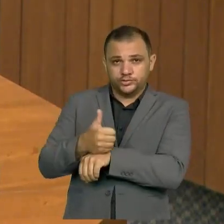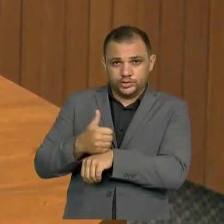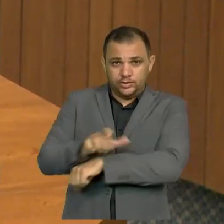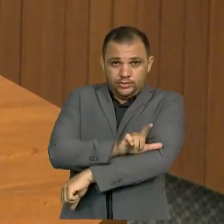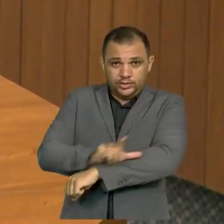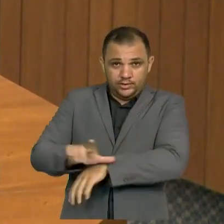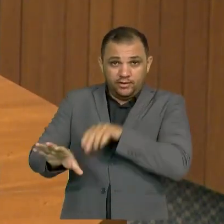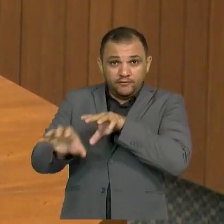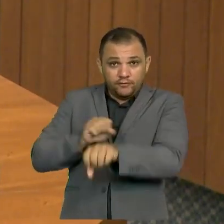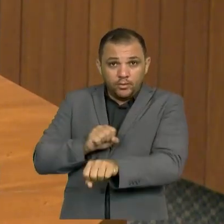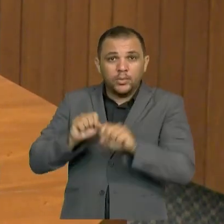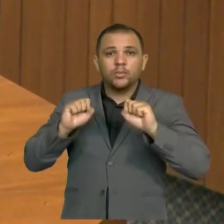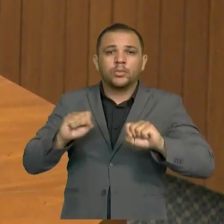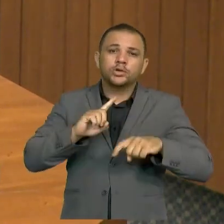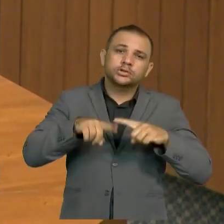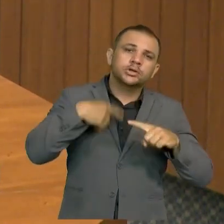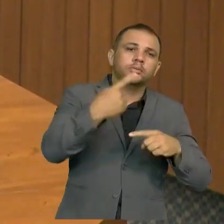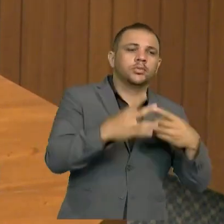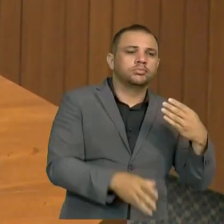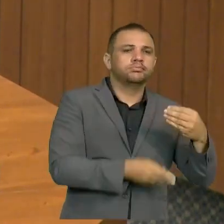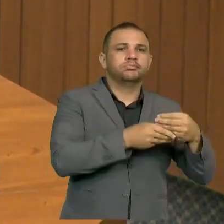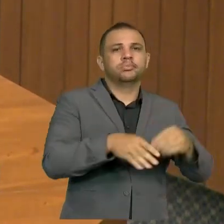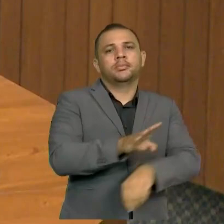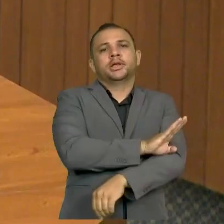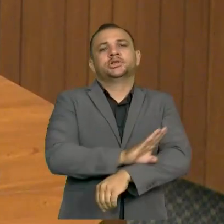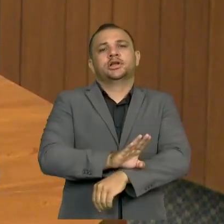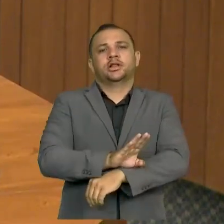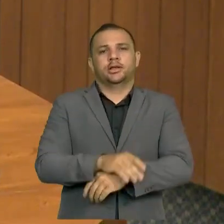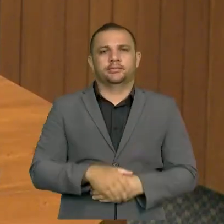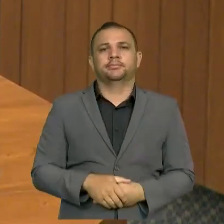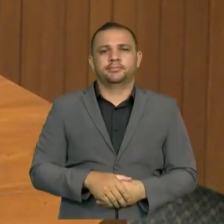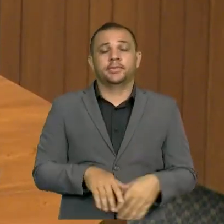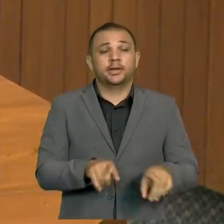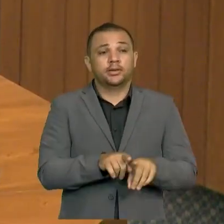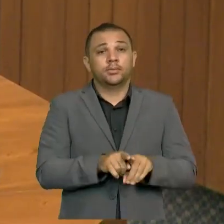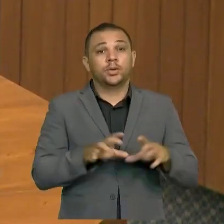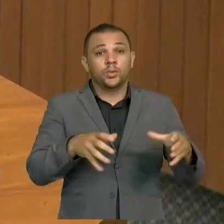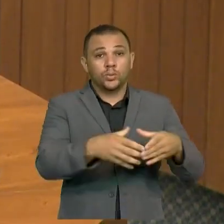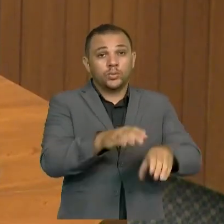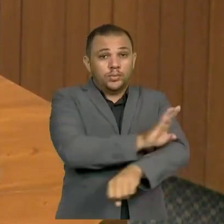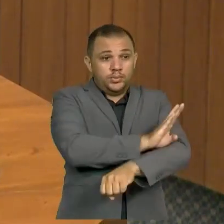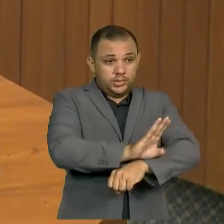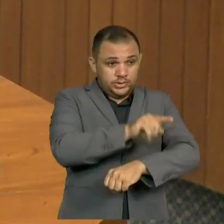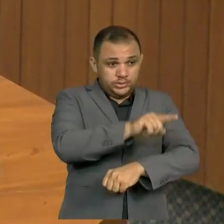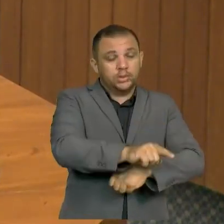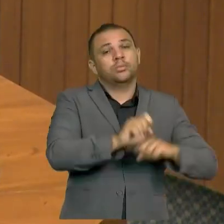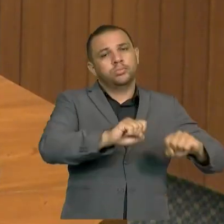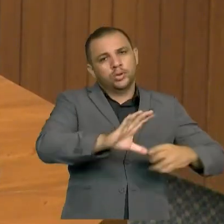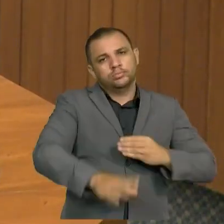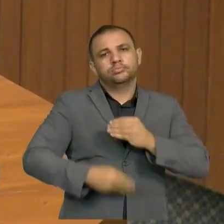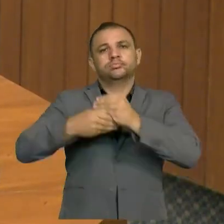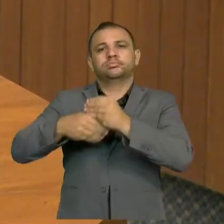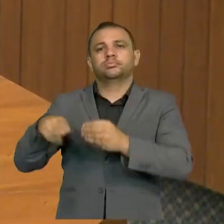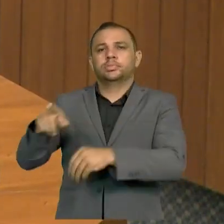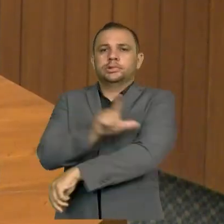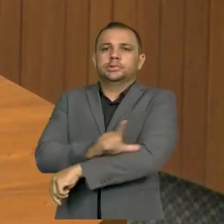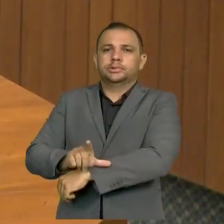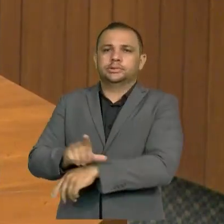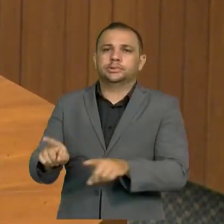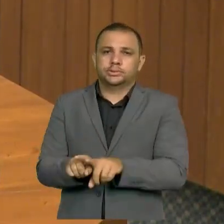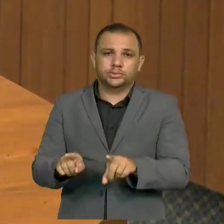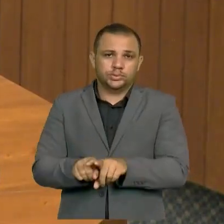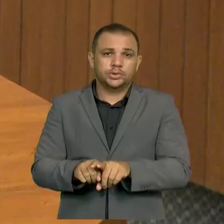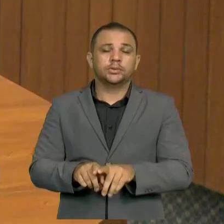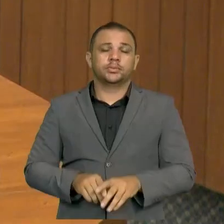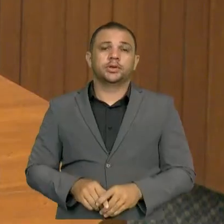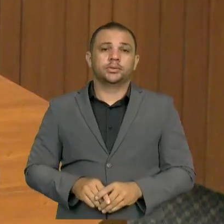seu bacharelado, a sua complementação, e assim também como os bacharéis possam vir fazer a sua licenciatura. Isso